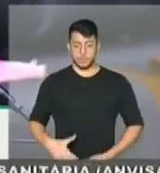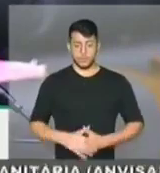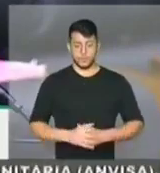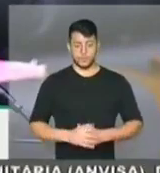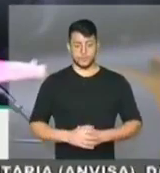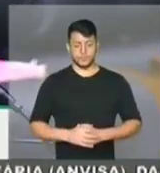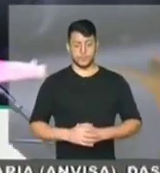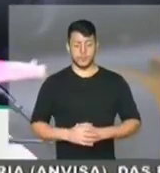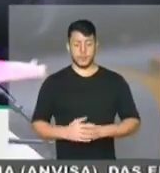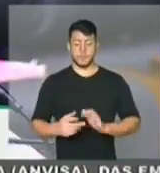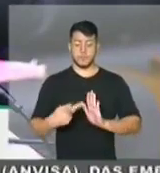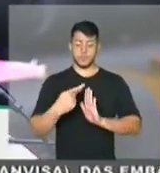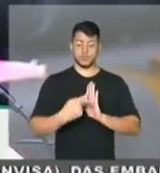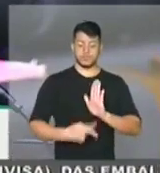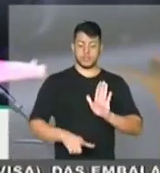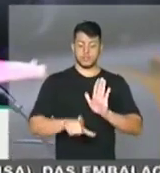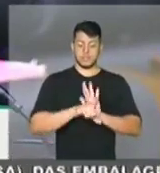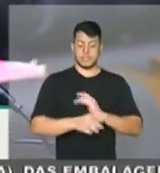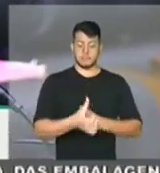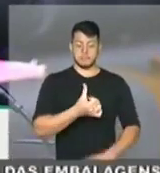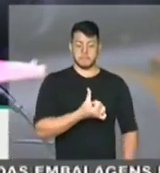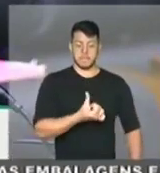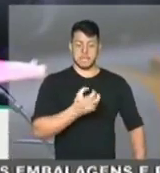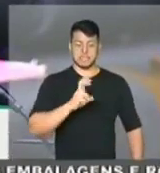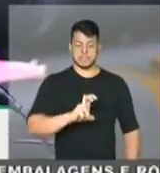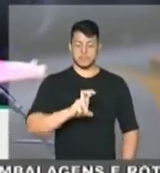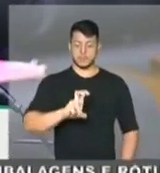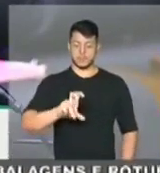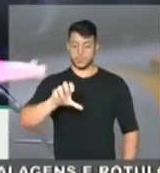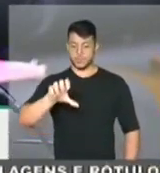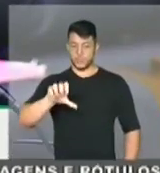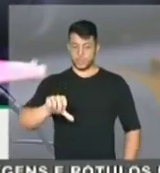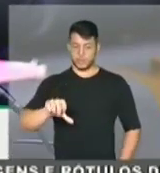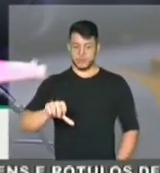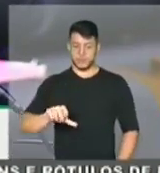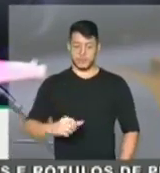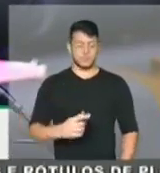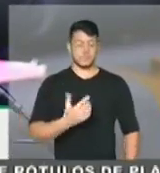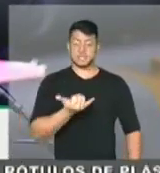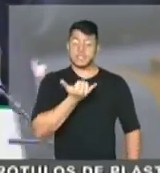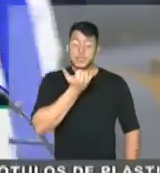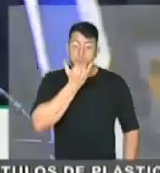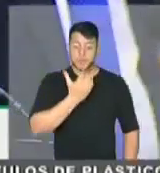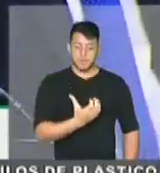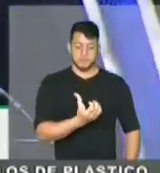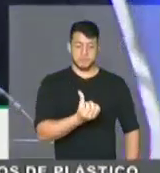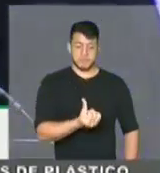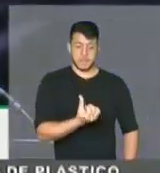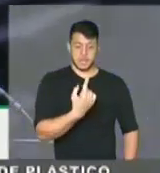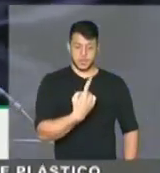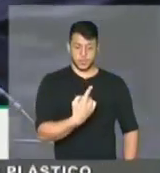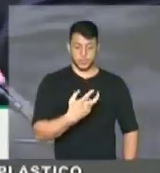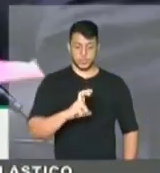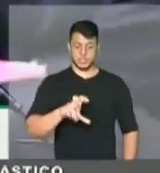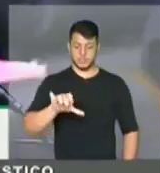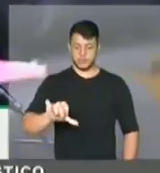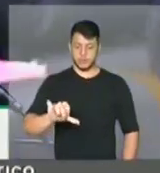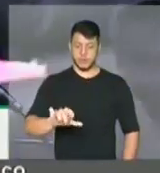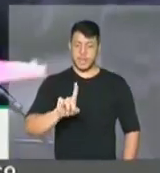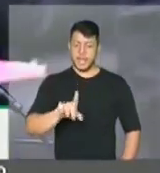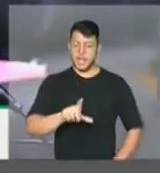o pl 6 559 6 159 que comete o absurdo